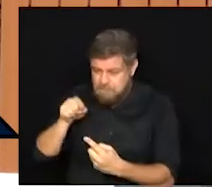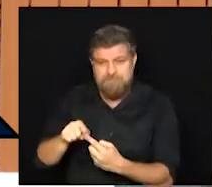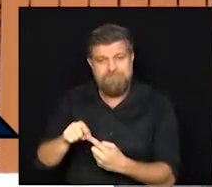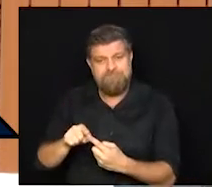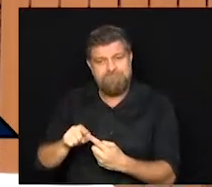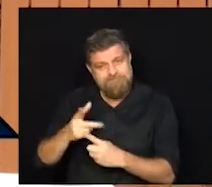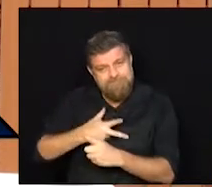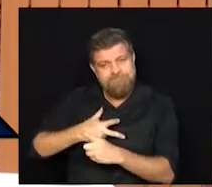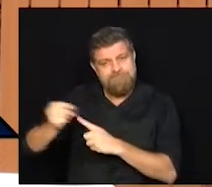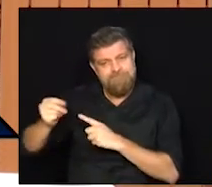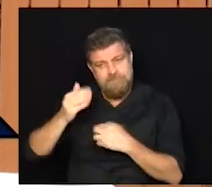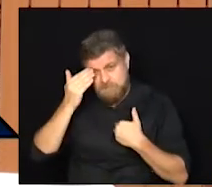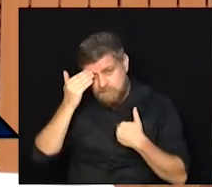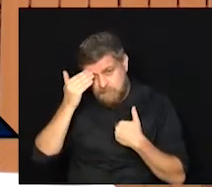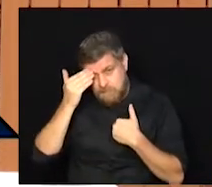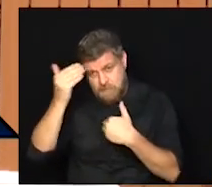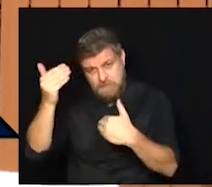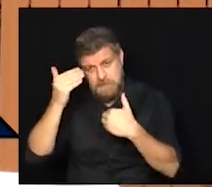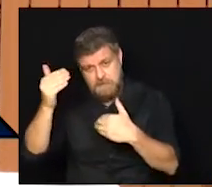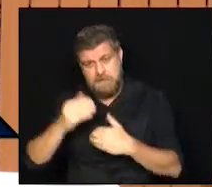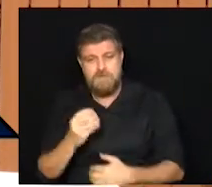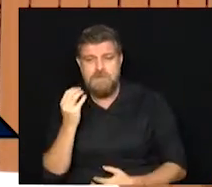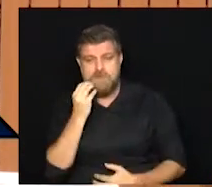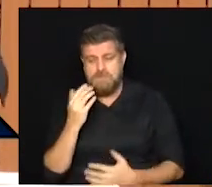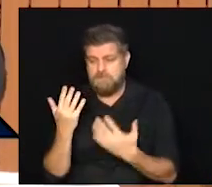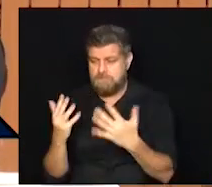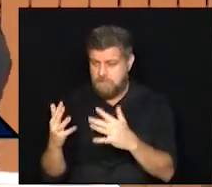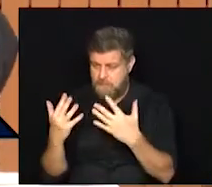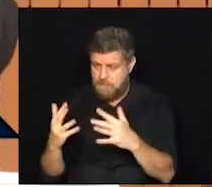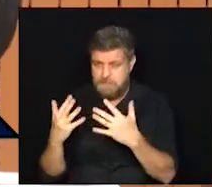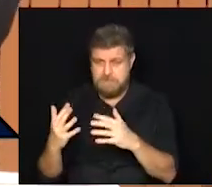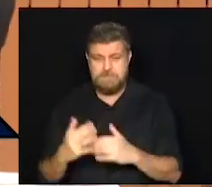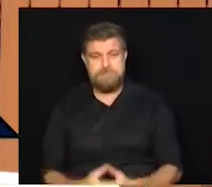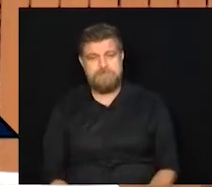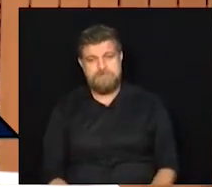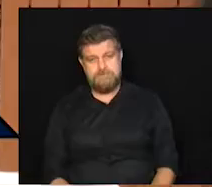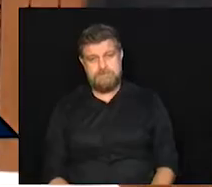Tá? Muito obrigado, Igor. Parabéns aí.